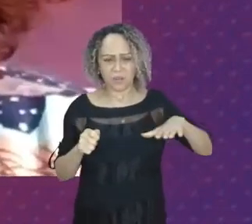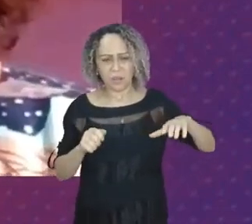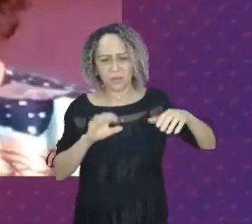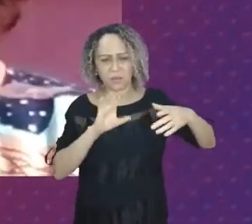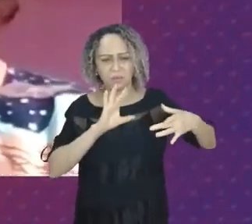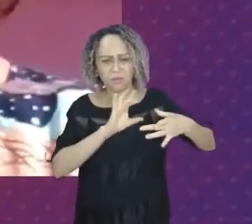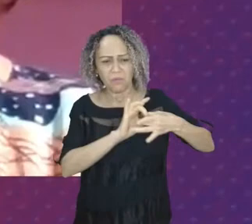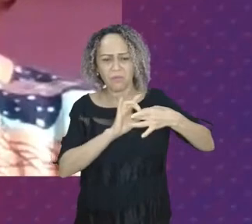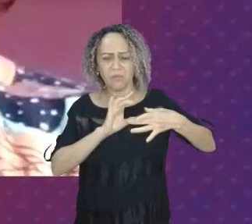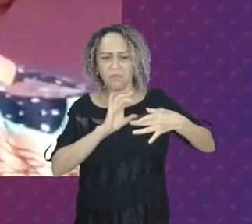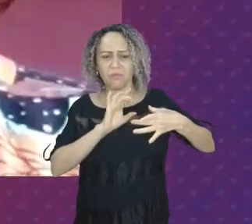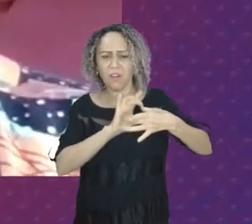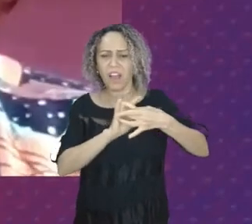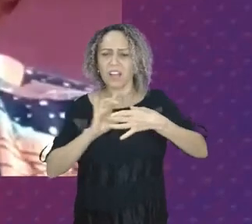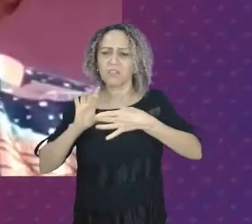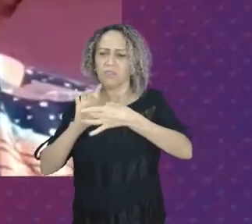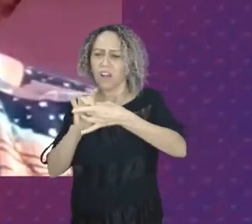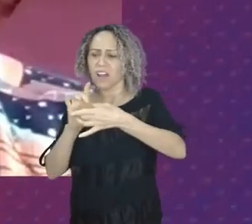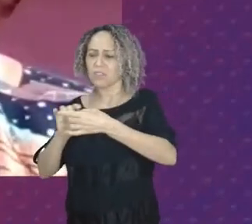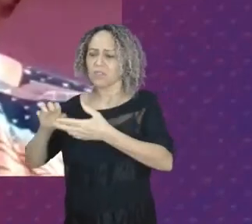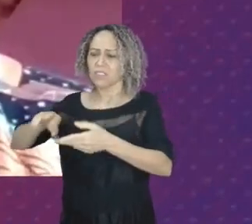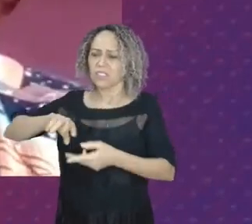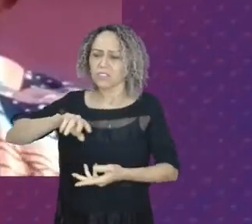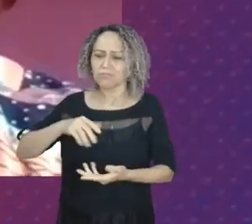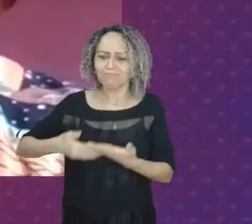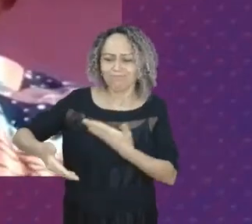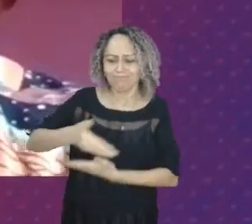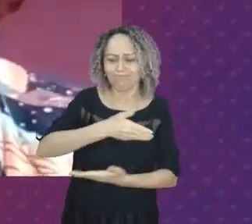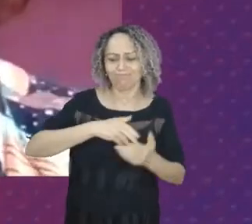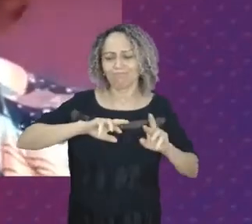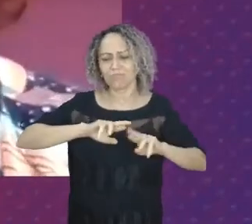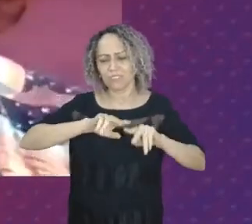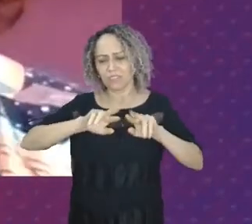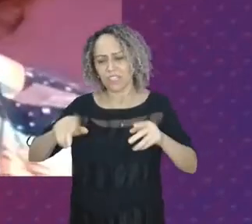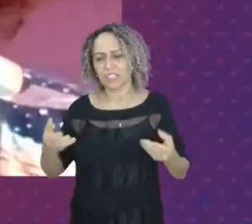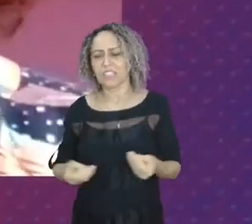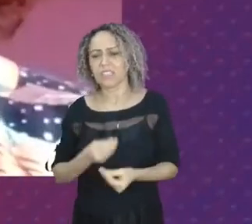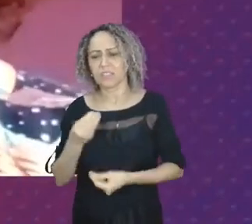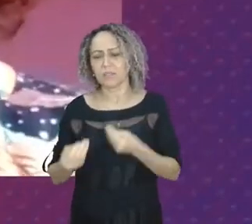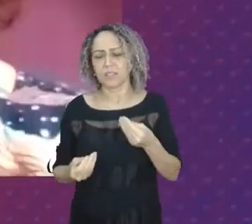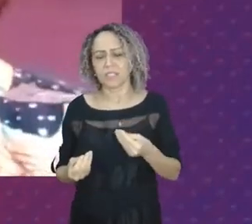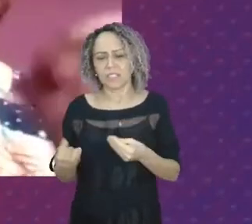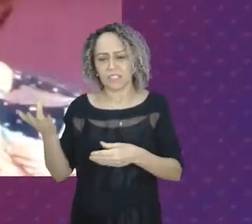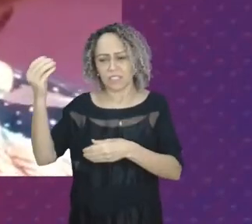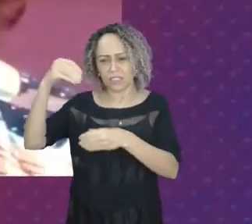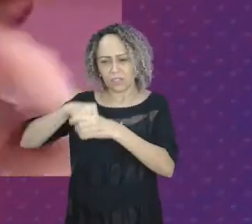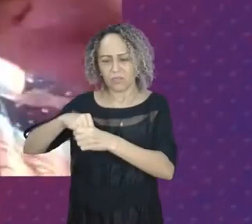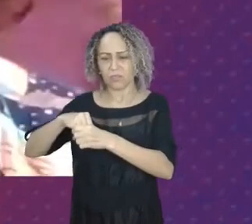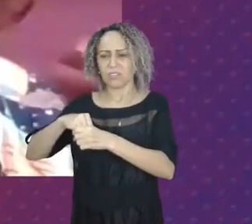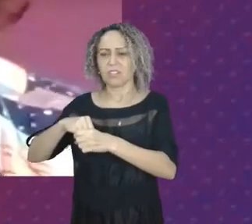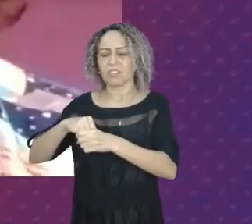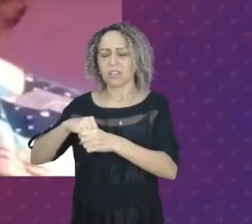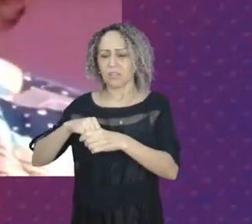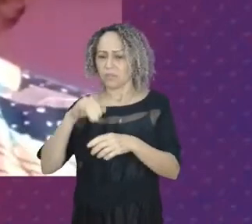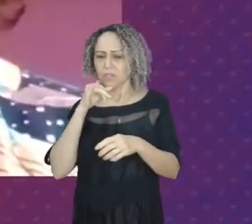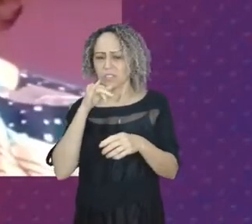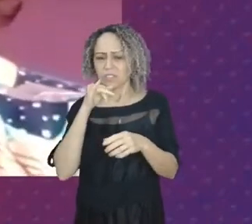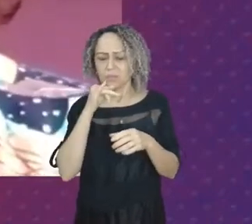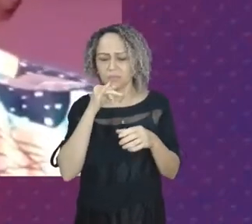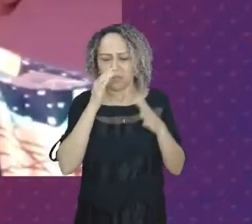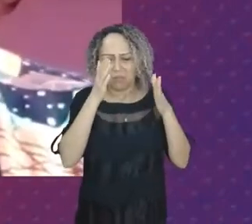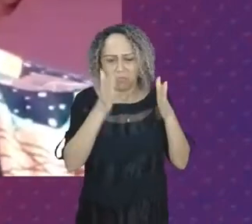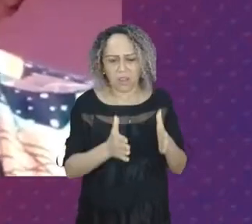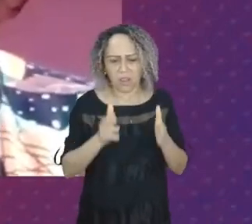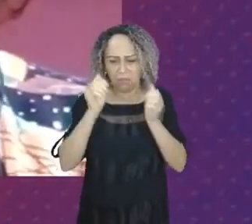na legislação, e elas vão dialogar com essa transversalidade, elas precisam estar em todas as caixinhas, né, em todas as